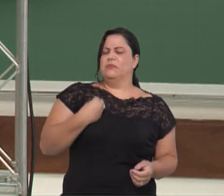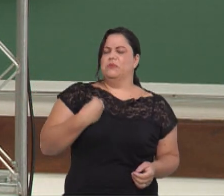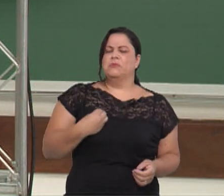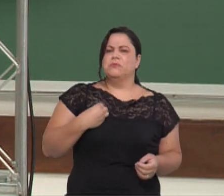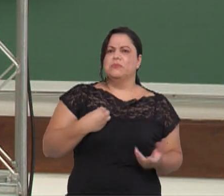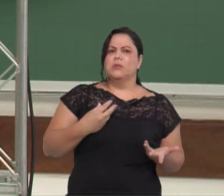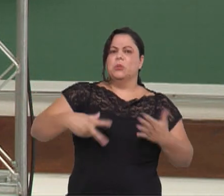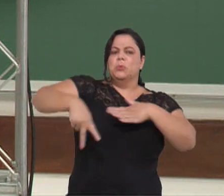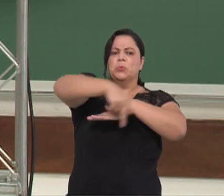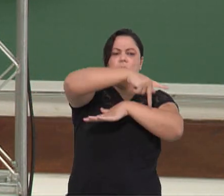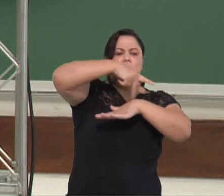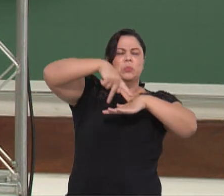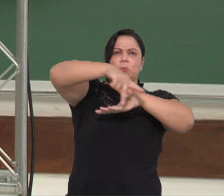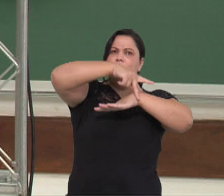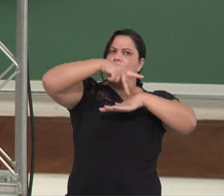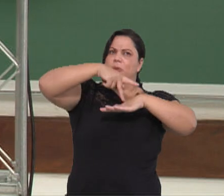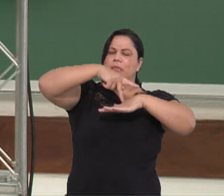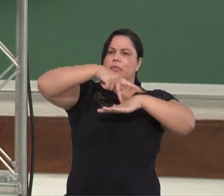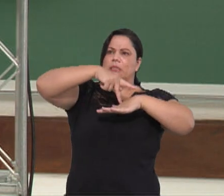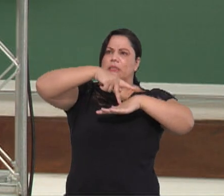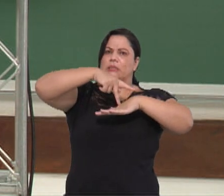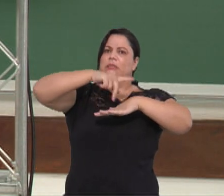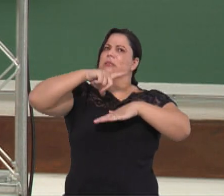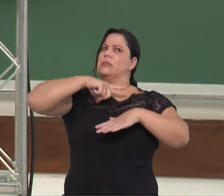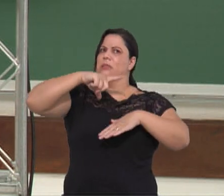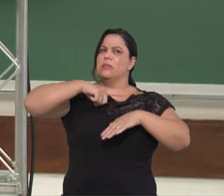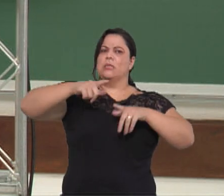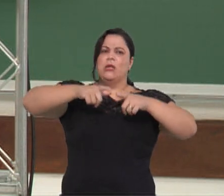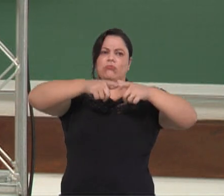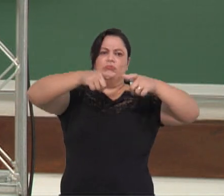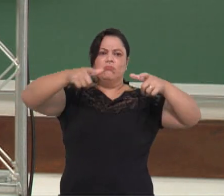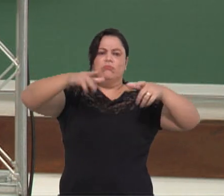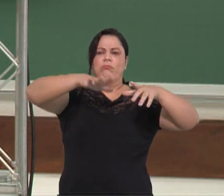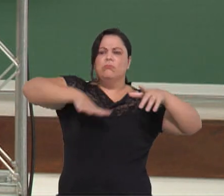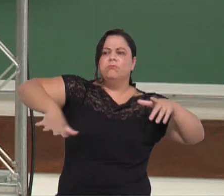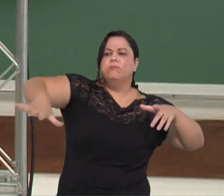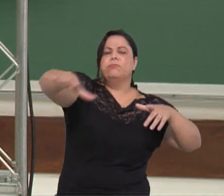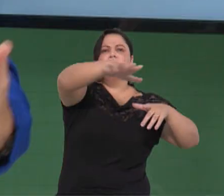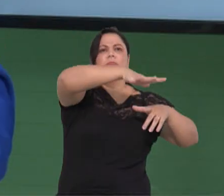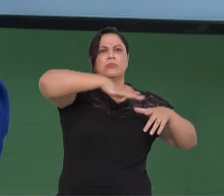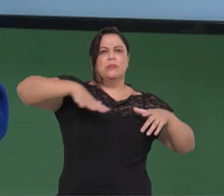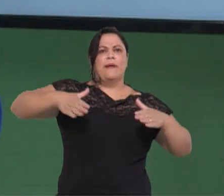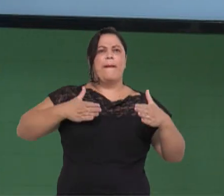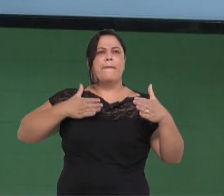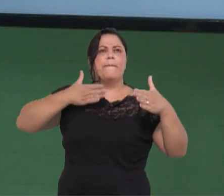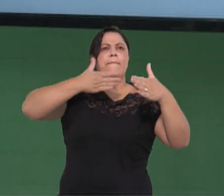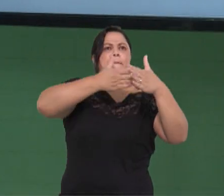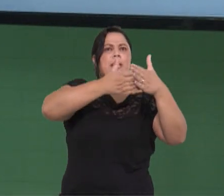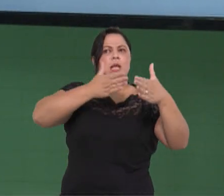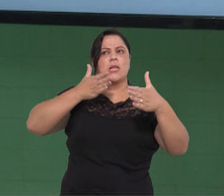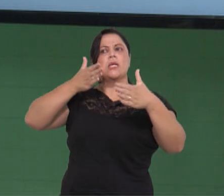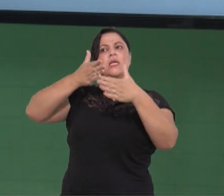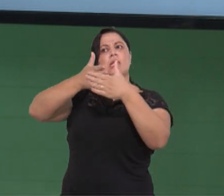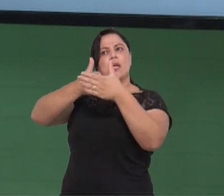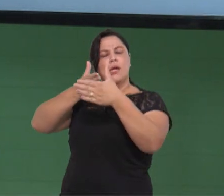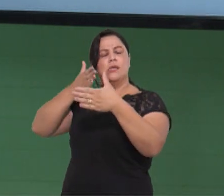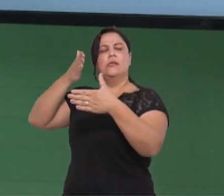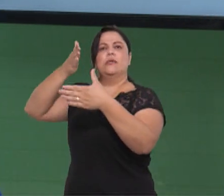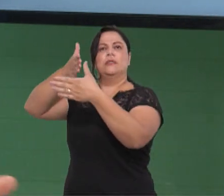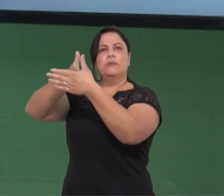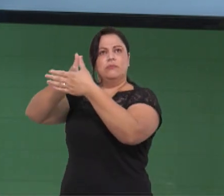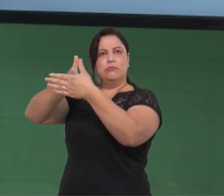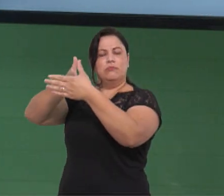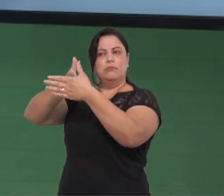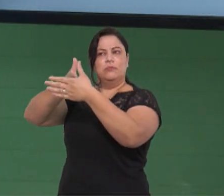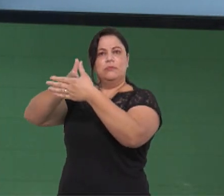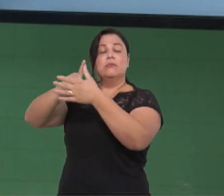um país que tem o seu território definido, as suas fronteiras, onde nessas fronteiras